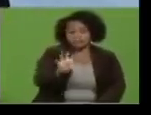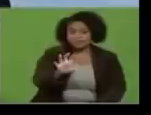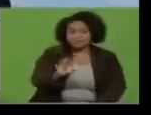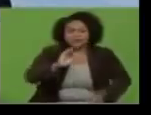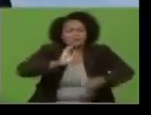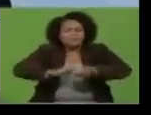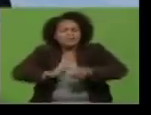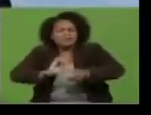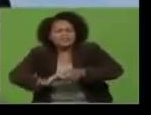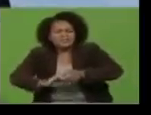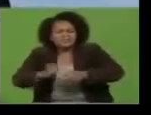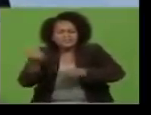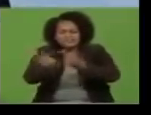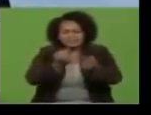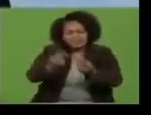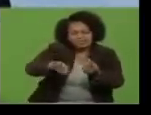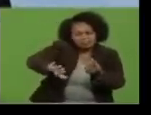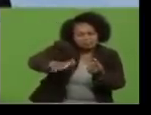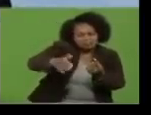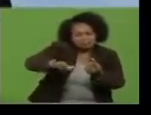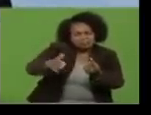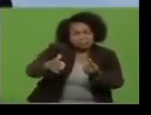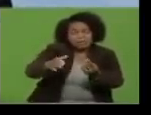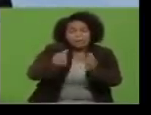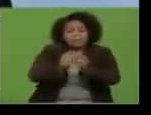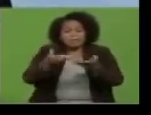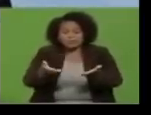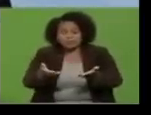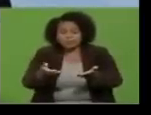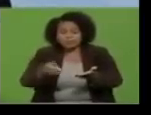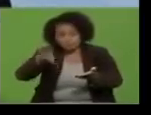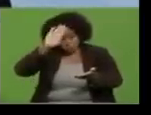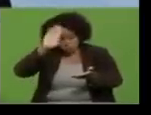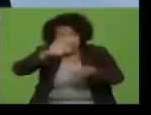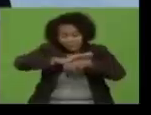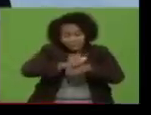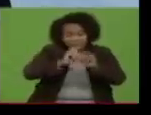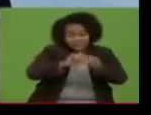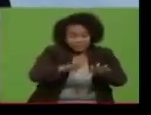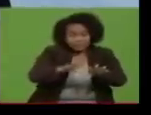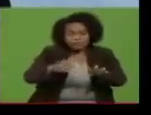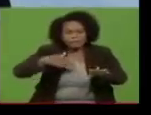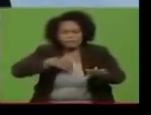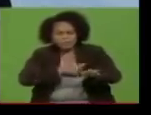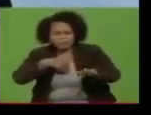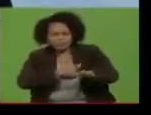a ser poupados e que agora registram o aumento do número de casos e de óbitos.